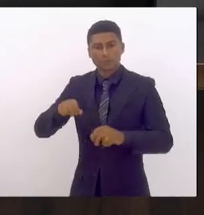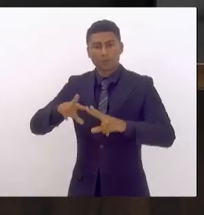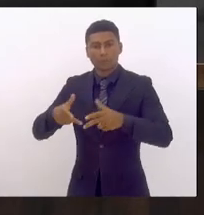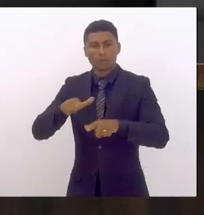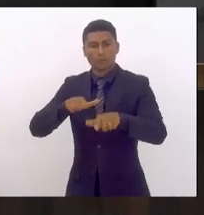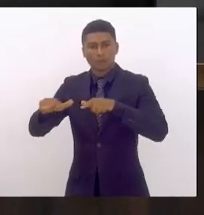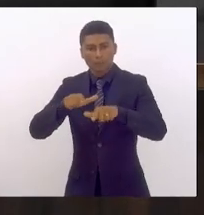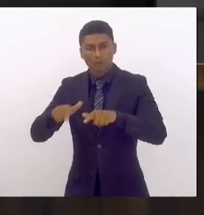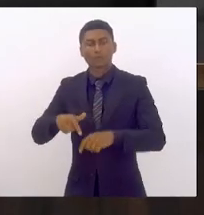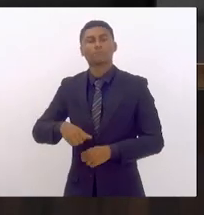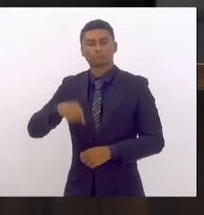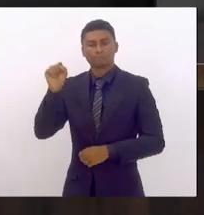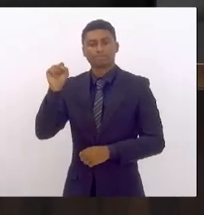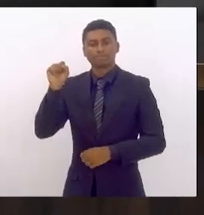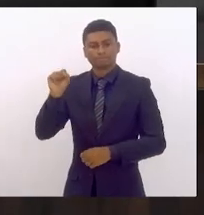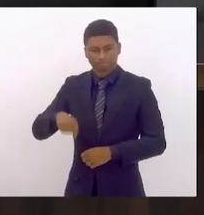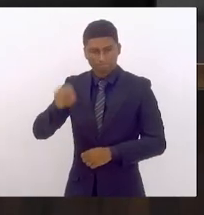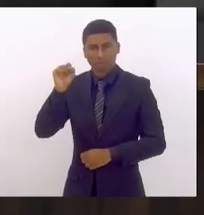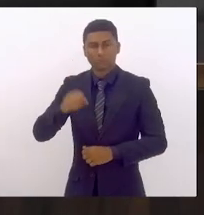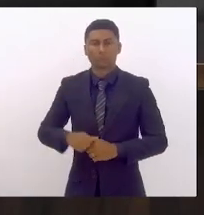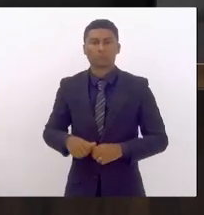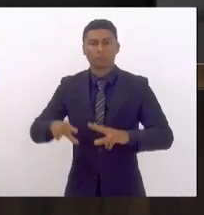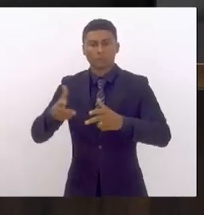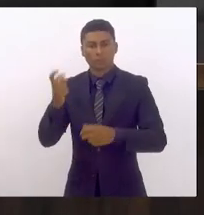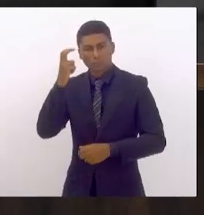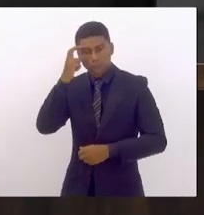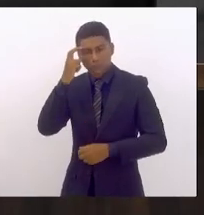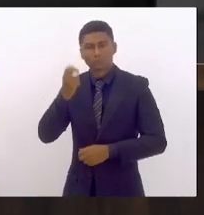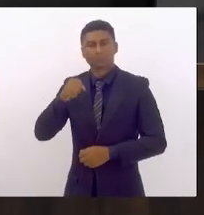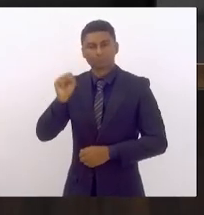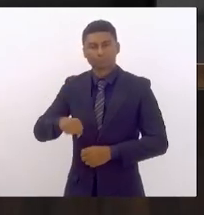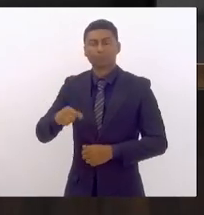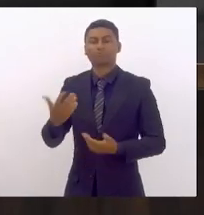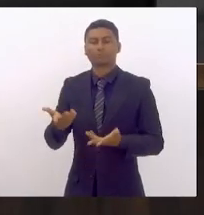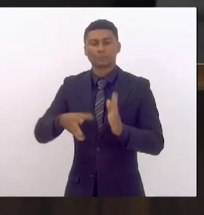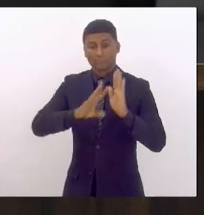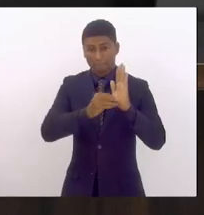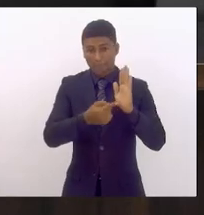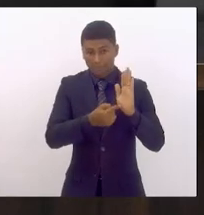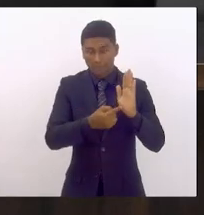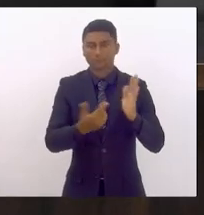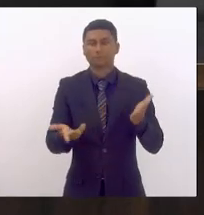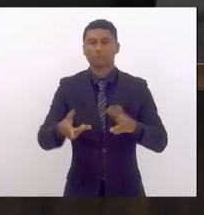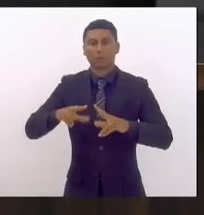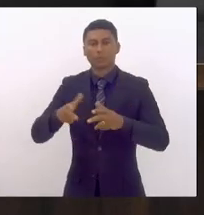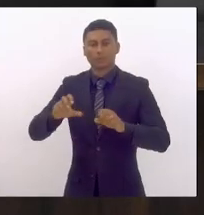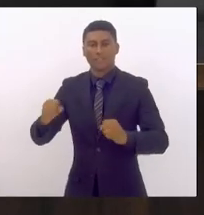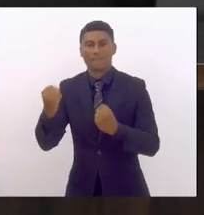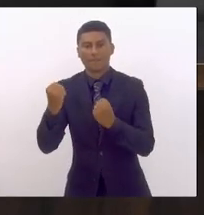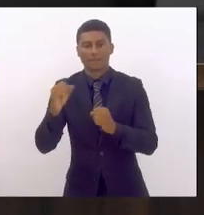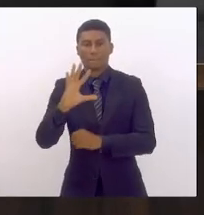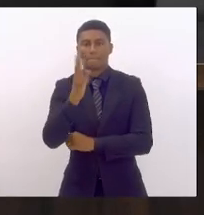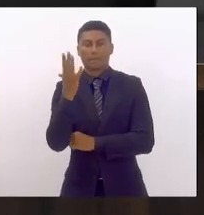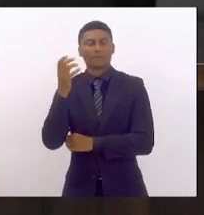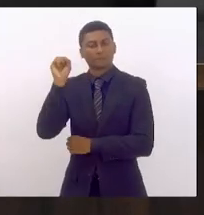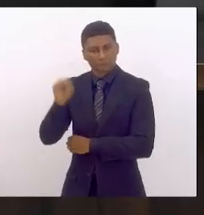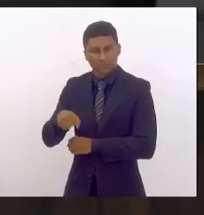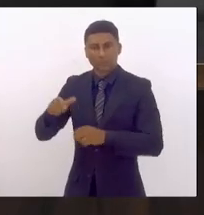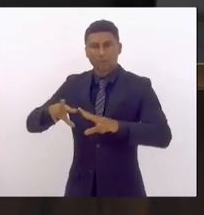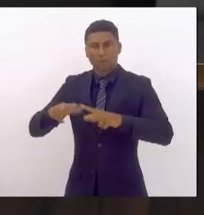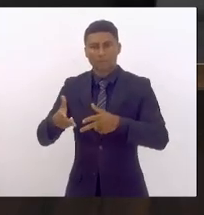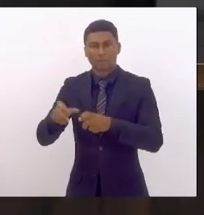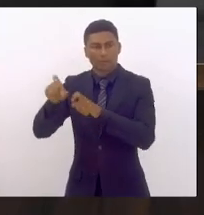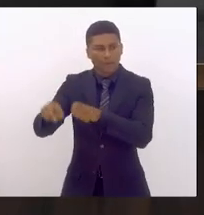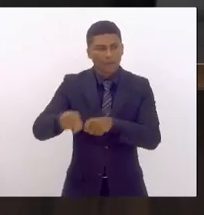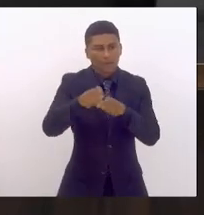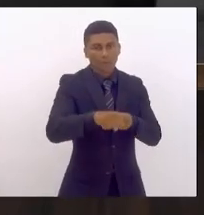trabalho legislação social Seguridade Social favorável de Cultura favorável com emenda defesa do meio ambiente favorável de agricultura